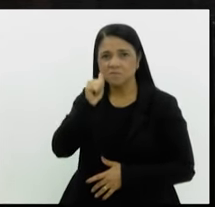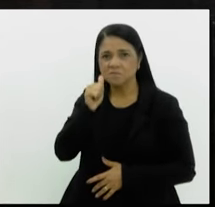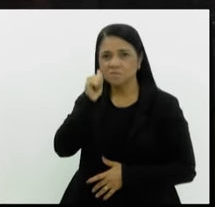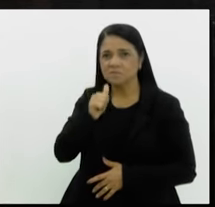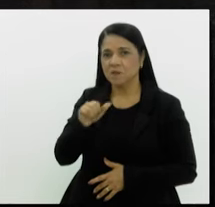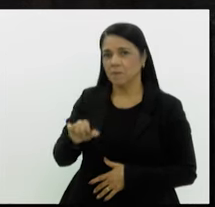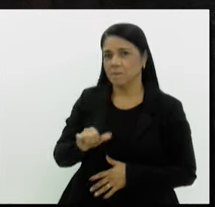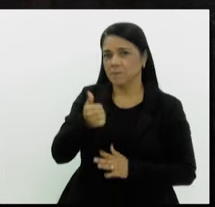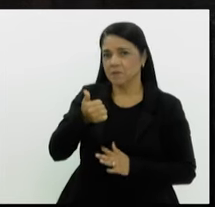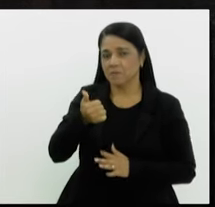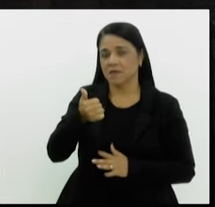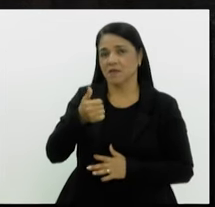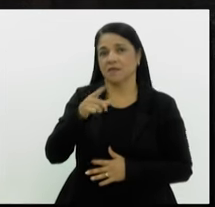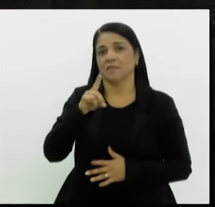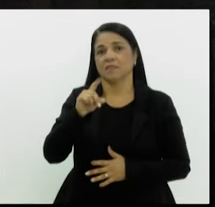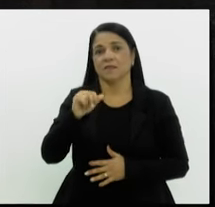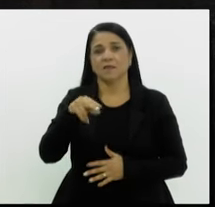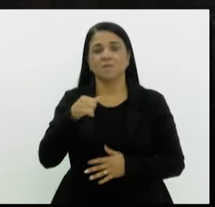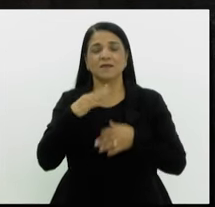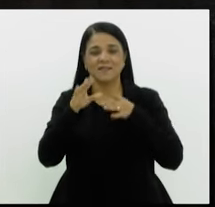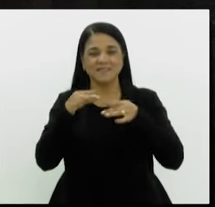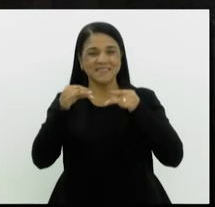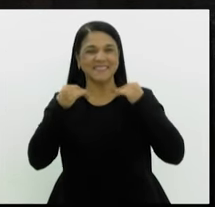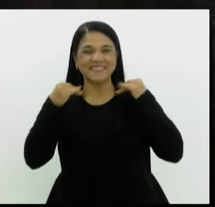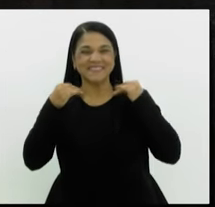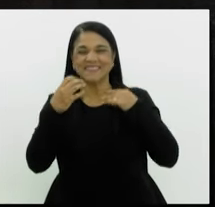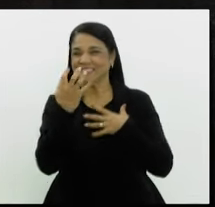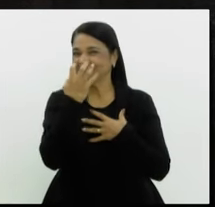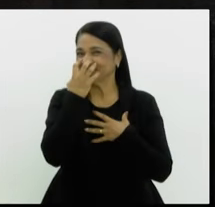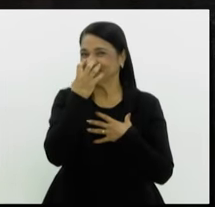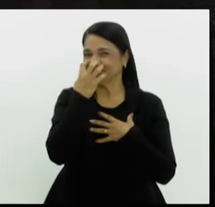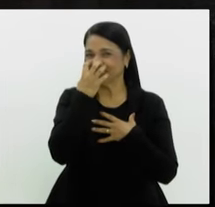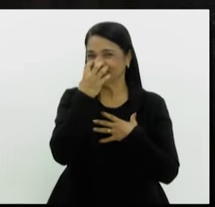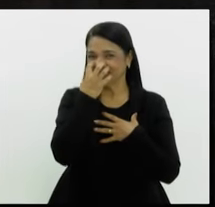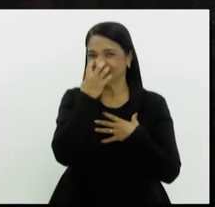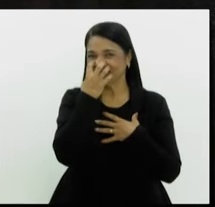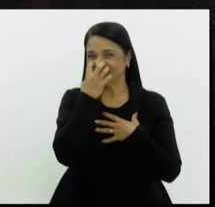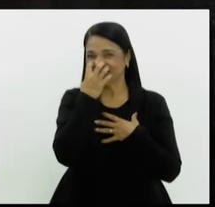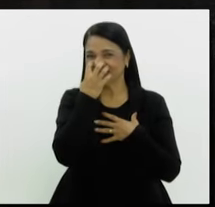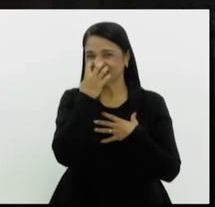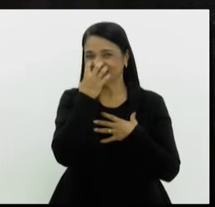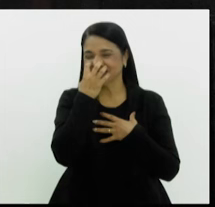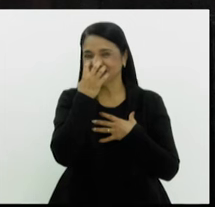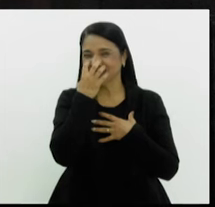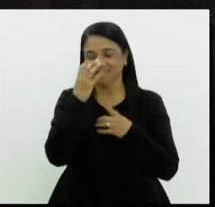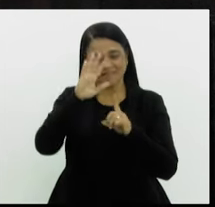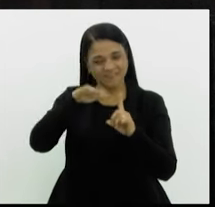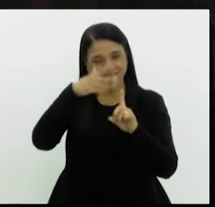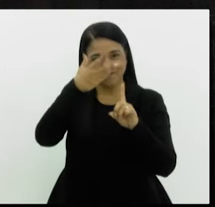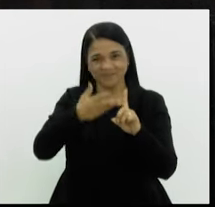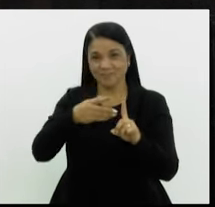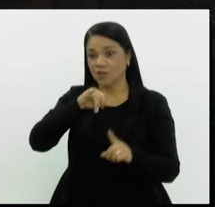uma gravata cheia de cachorrinhos e solidariedade ao Joca, o cachorro que morreu